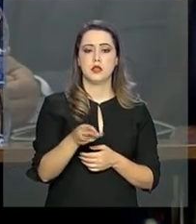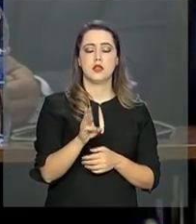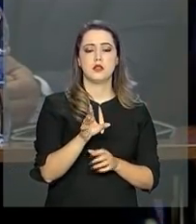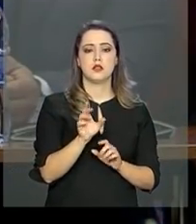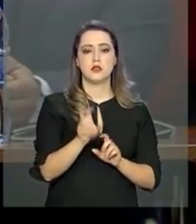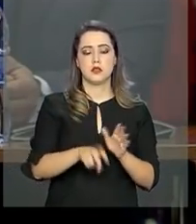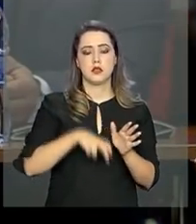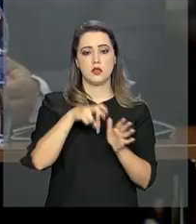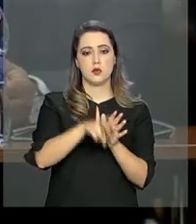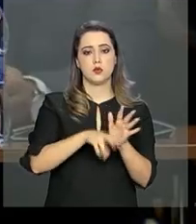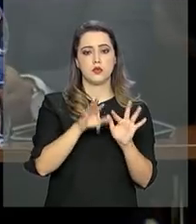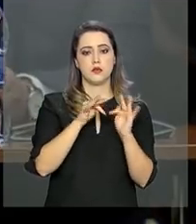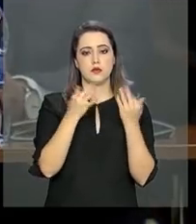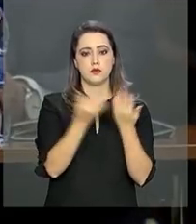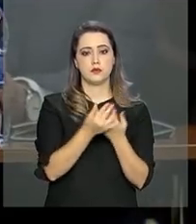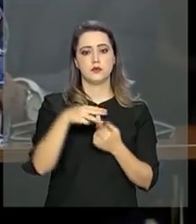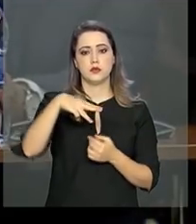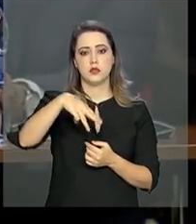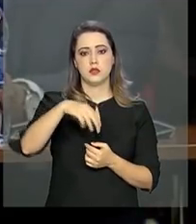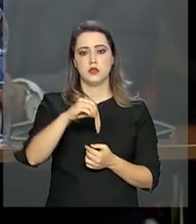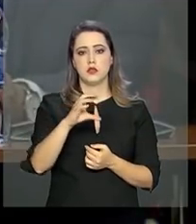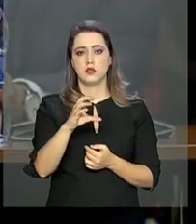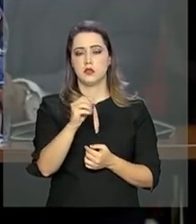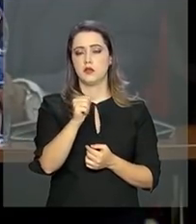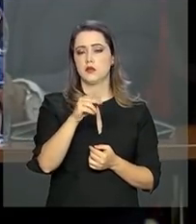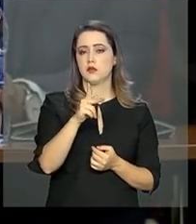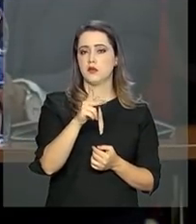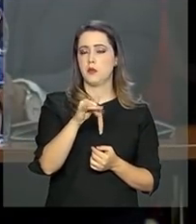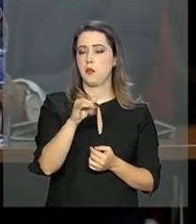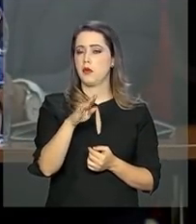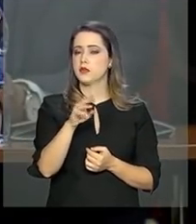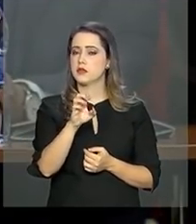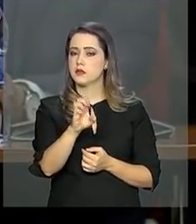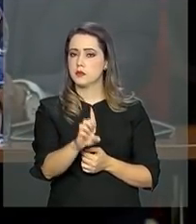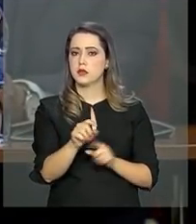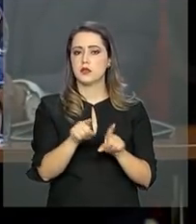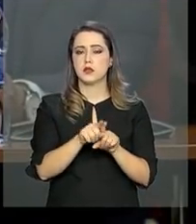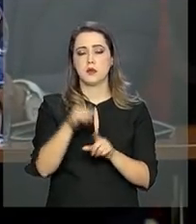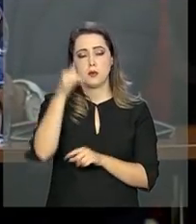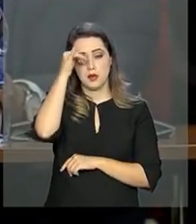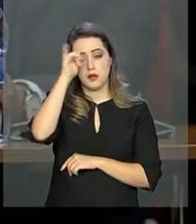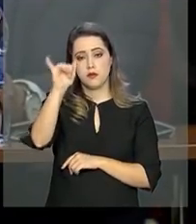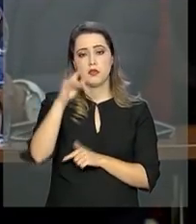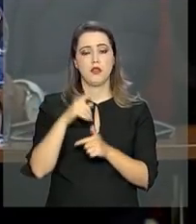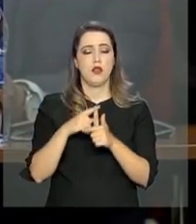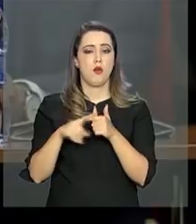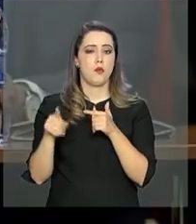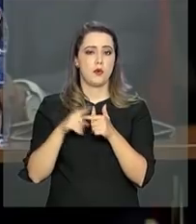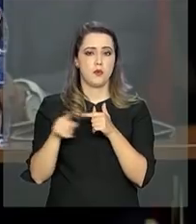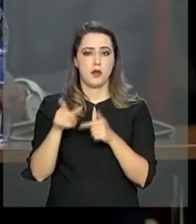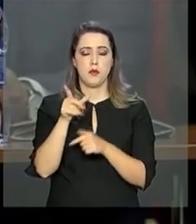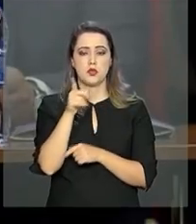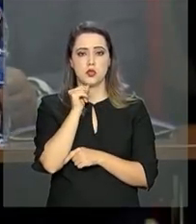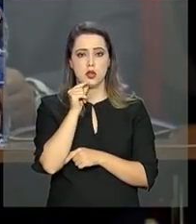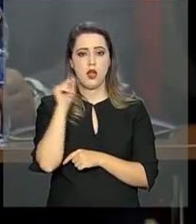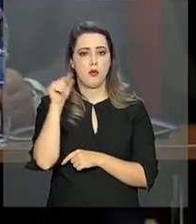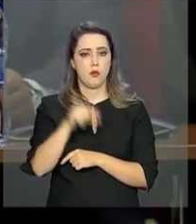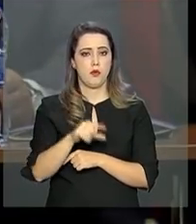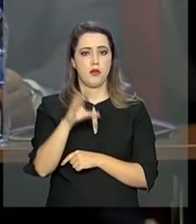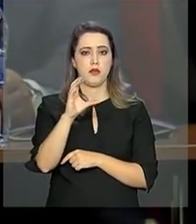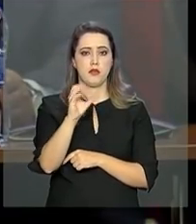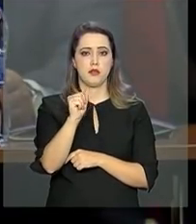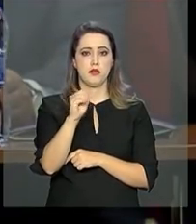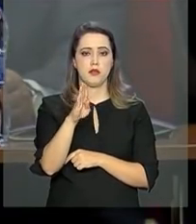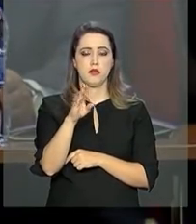em moçambique também para combater os efeitos da escassez hídrica que em cabo verde para